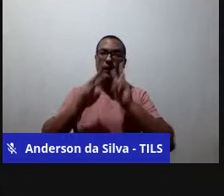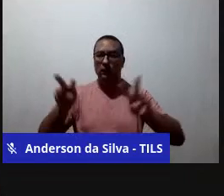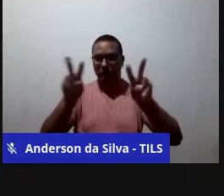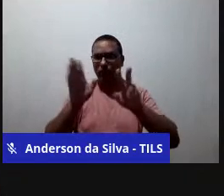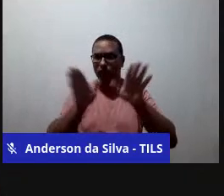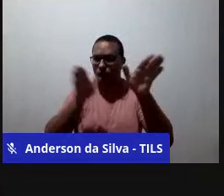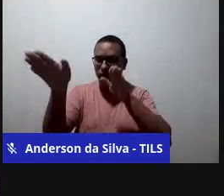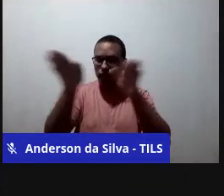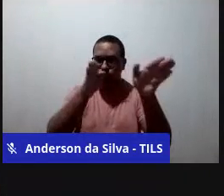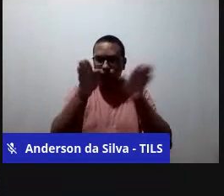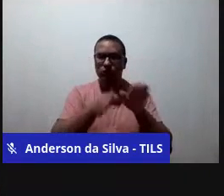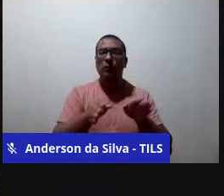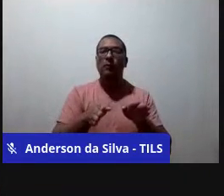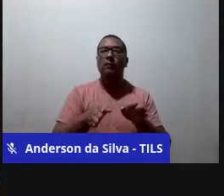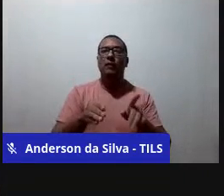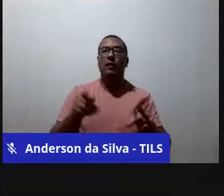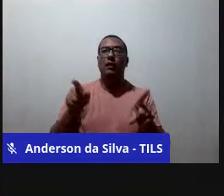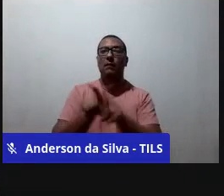E eu queria trazer um pouco